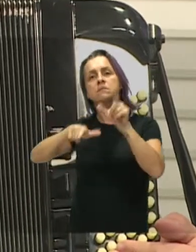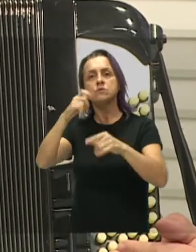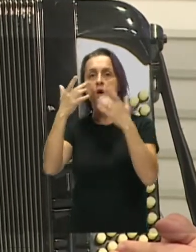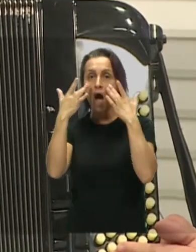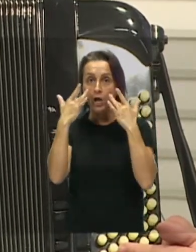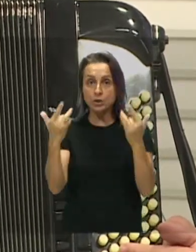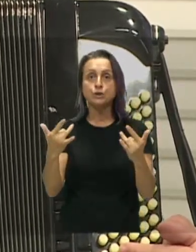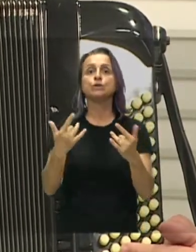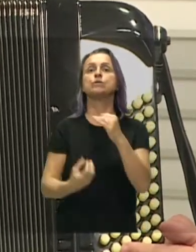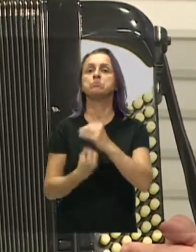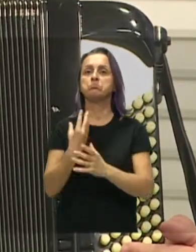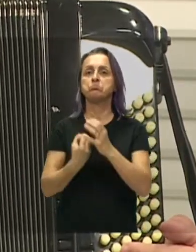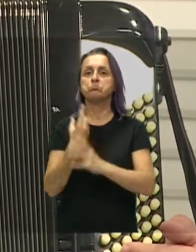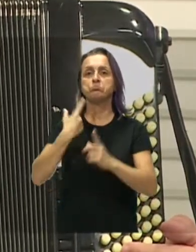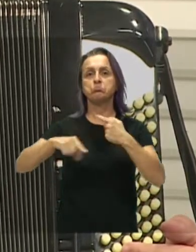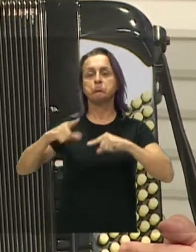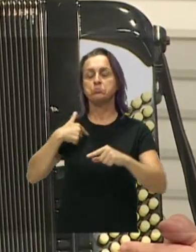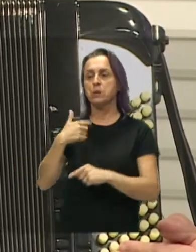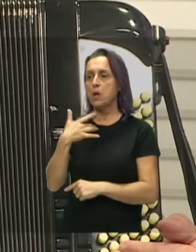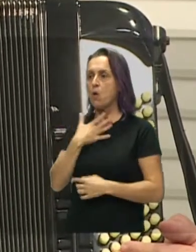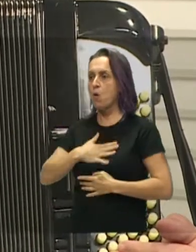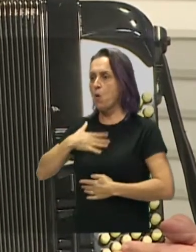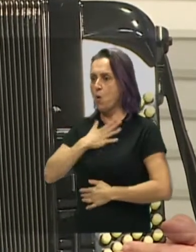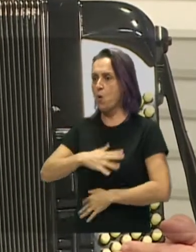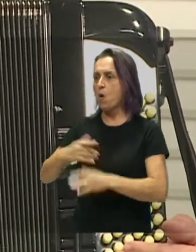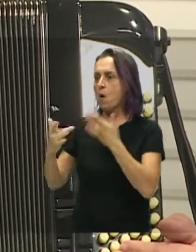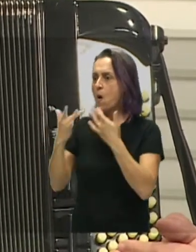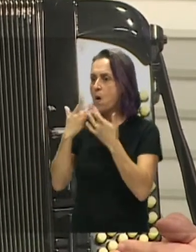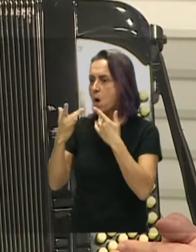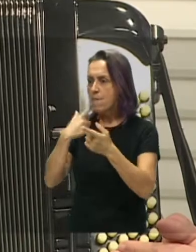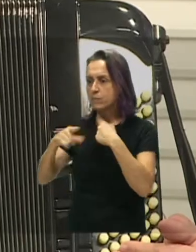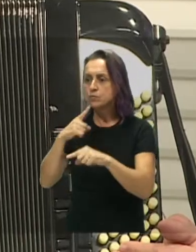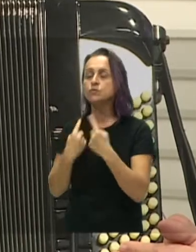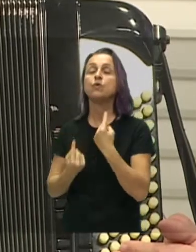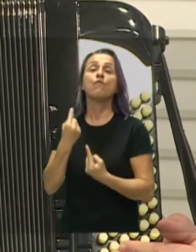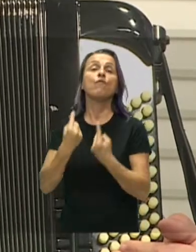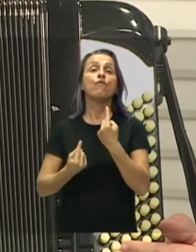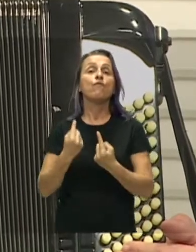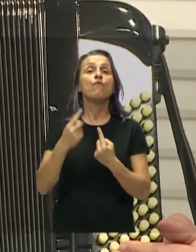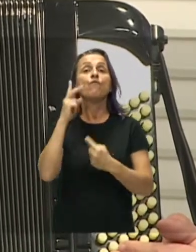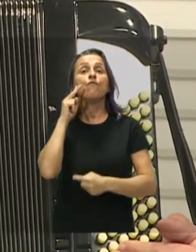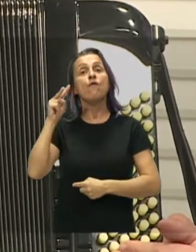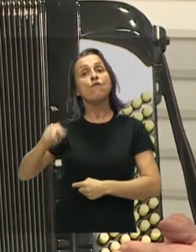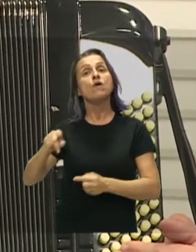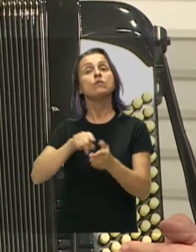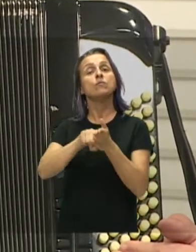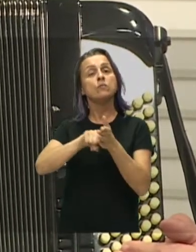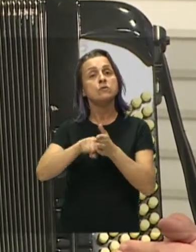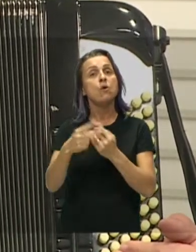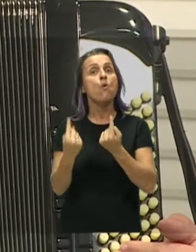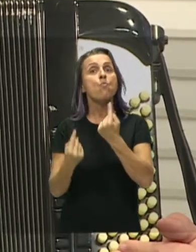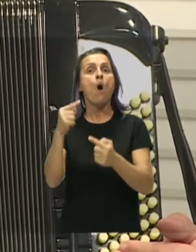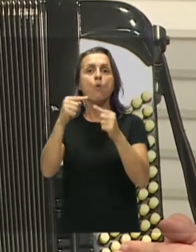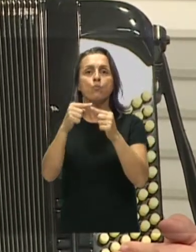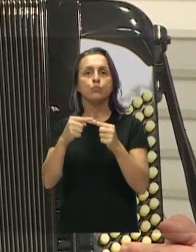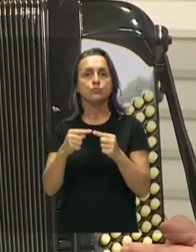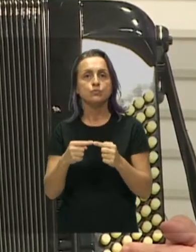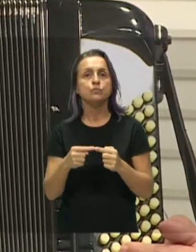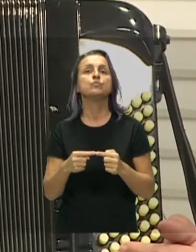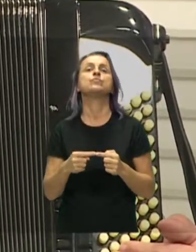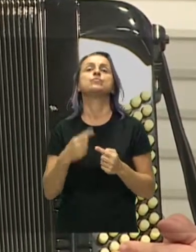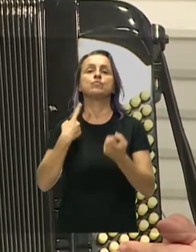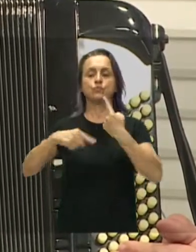músicas. Eu fui vendo quais as músicas daquele período que eu achava que podia estar nesse trabalho.